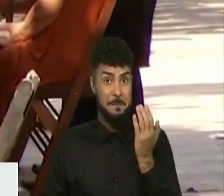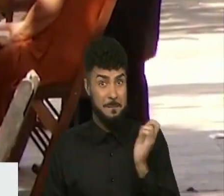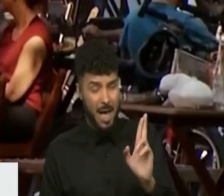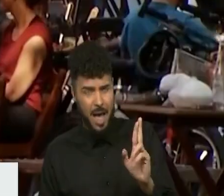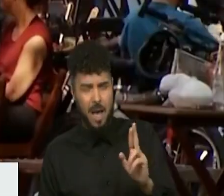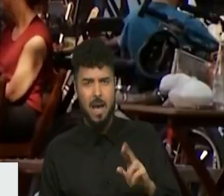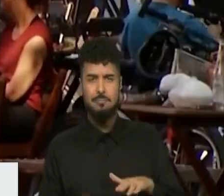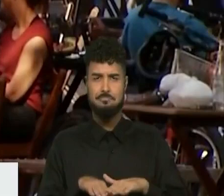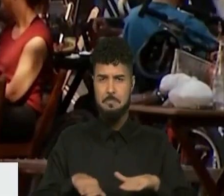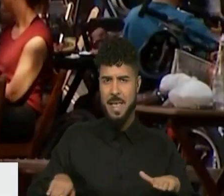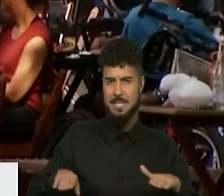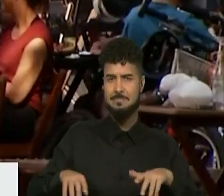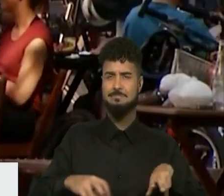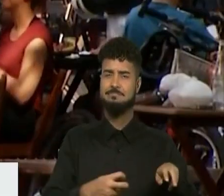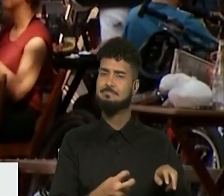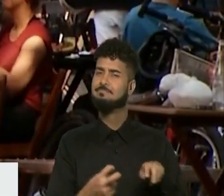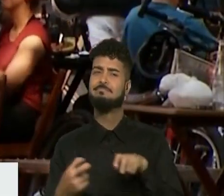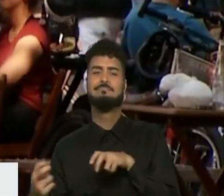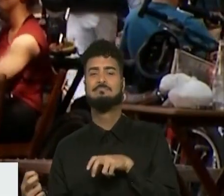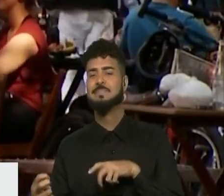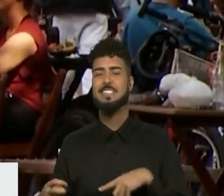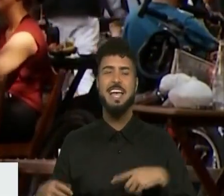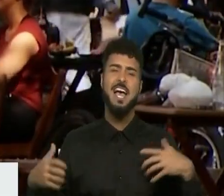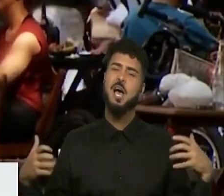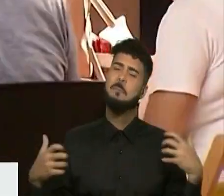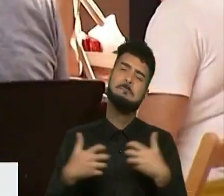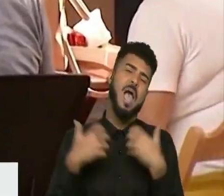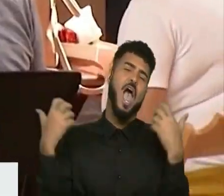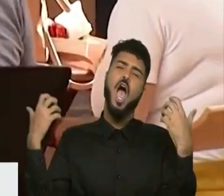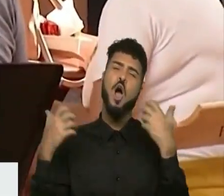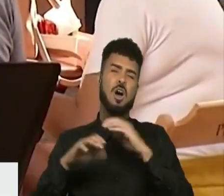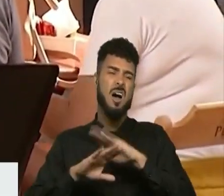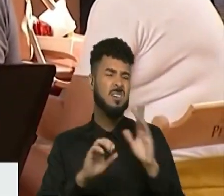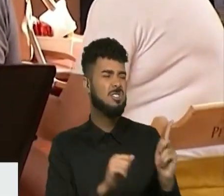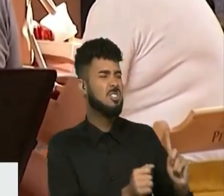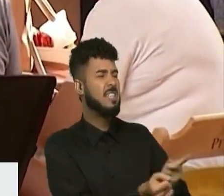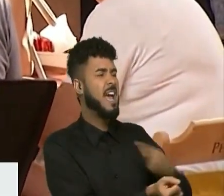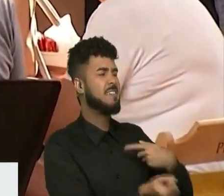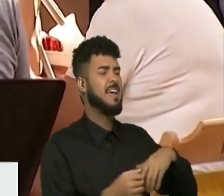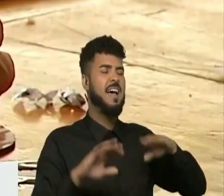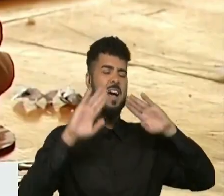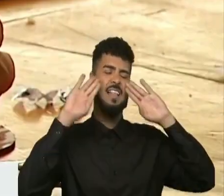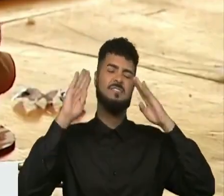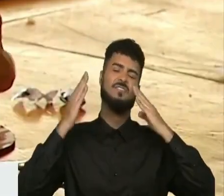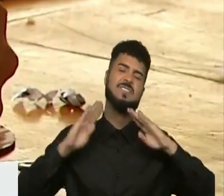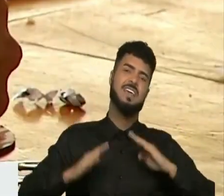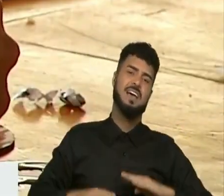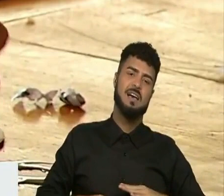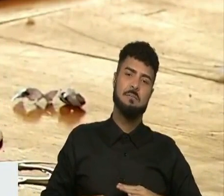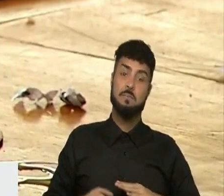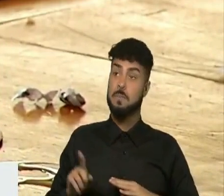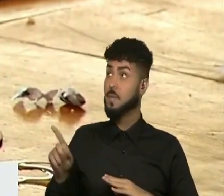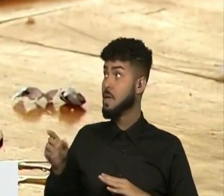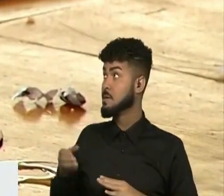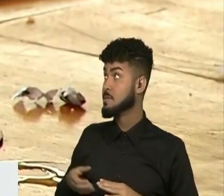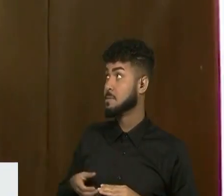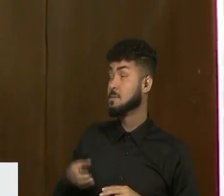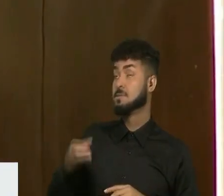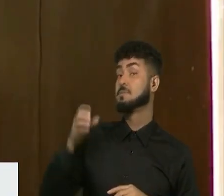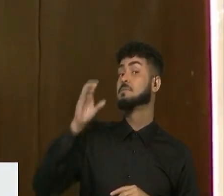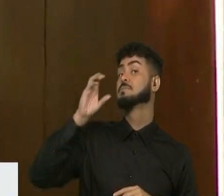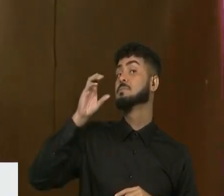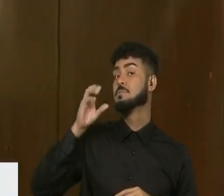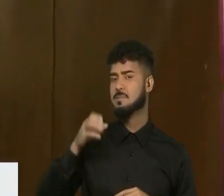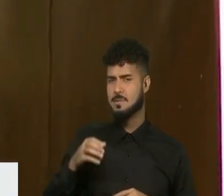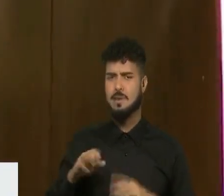que muitas pessoas decidem celebrar esse momento e aliviar o estresse da rotina. O gesto de tomar uma cerveja